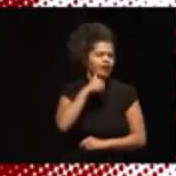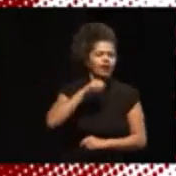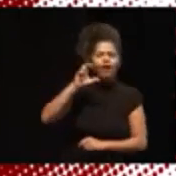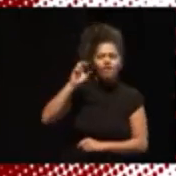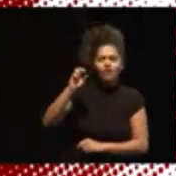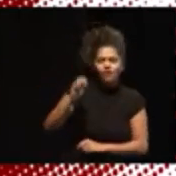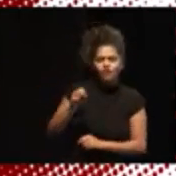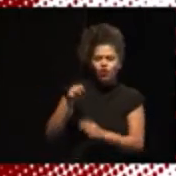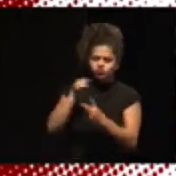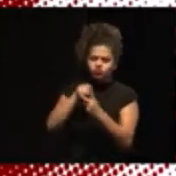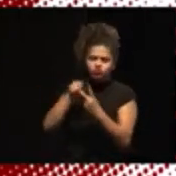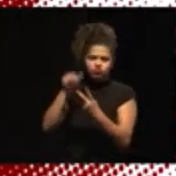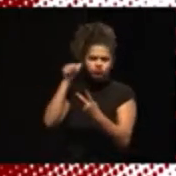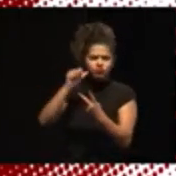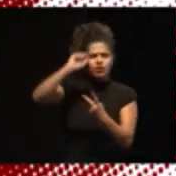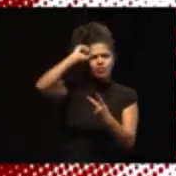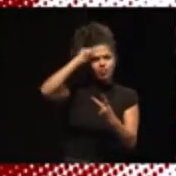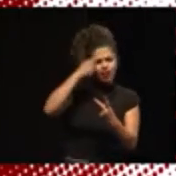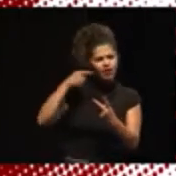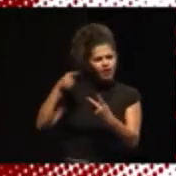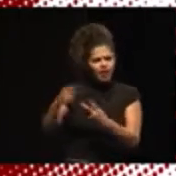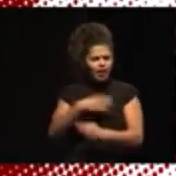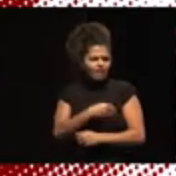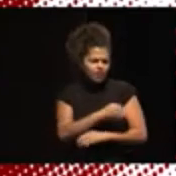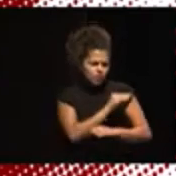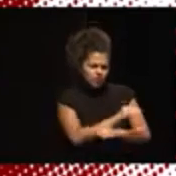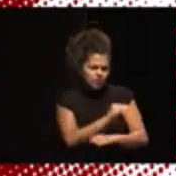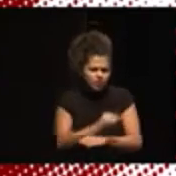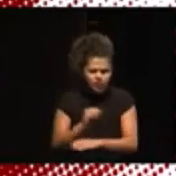mulheres negras que criaram seus filhos sozinhas.